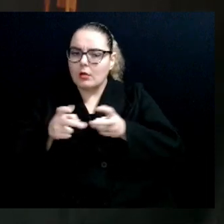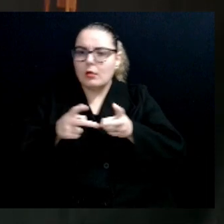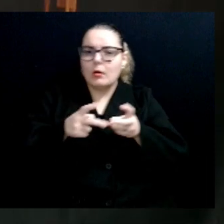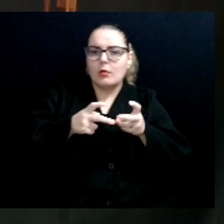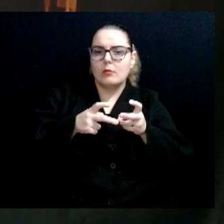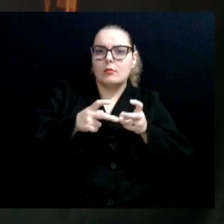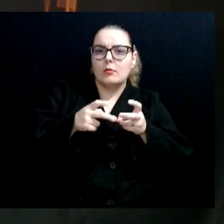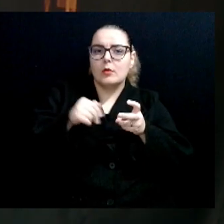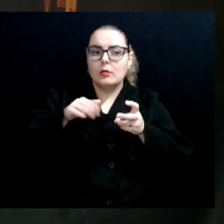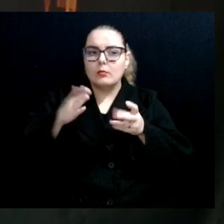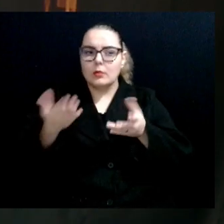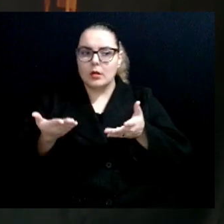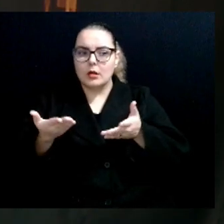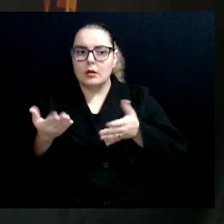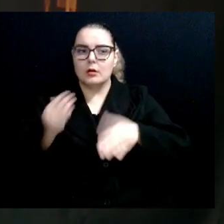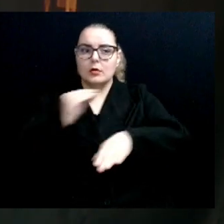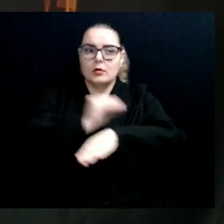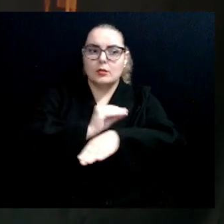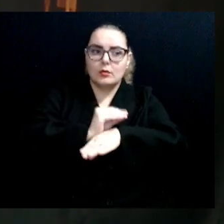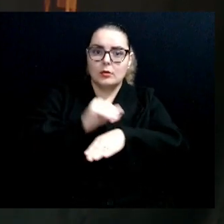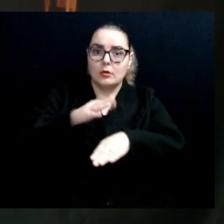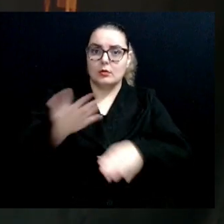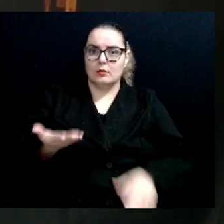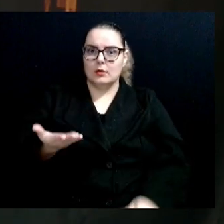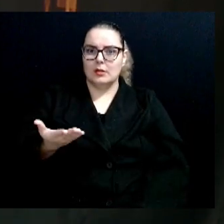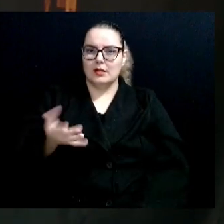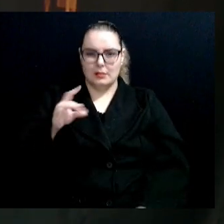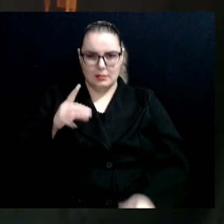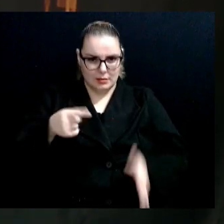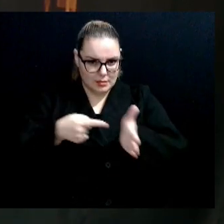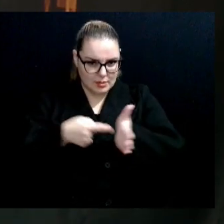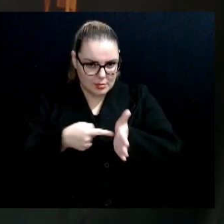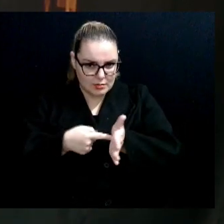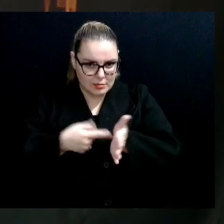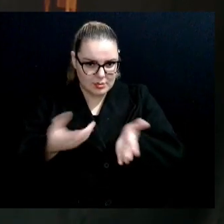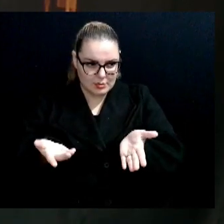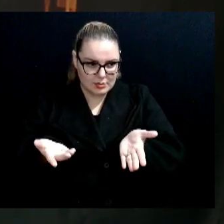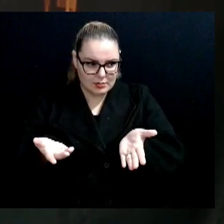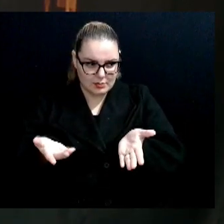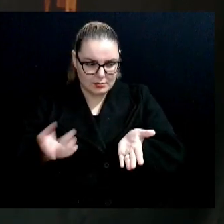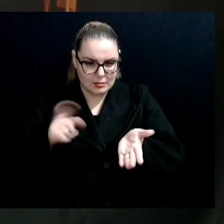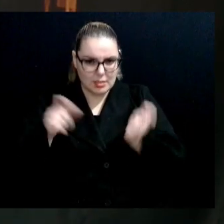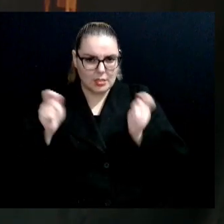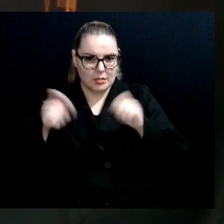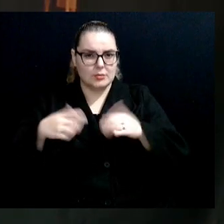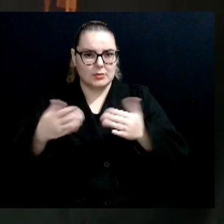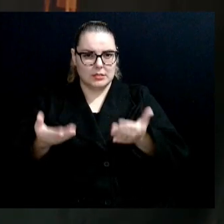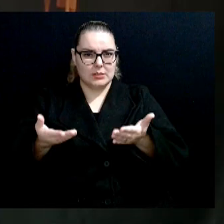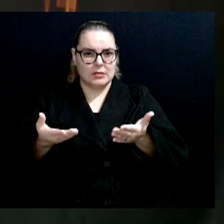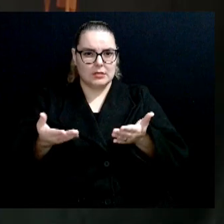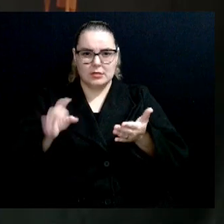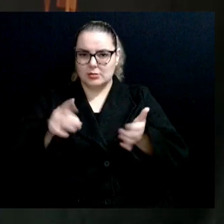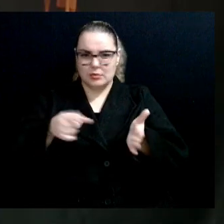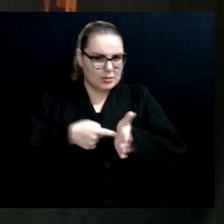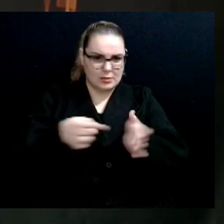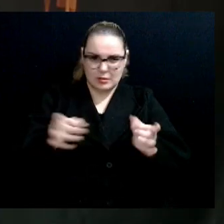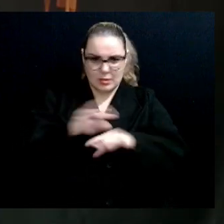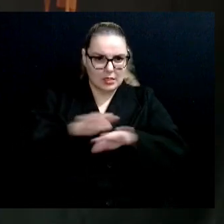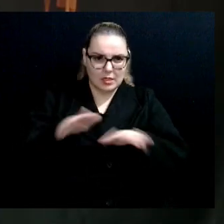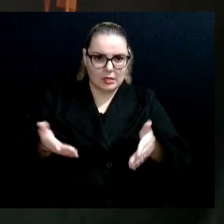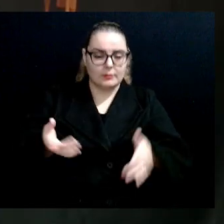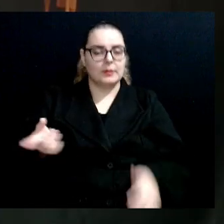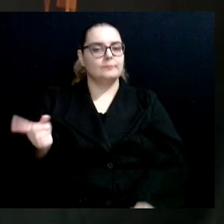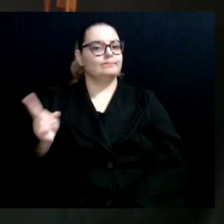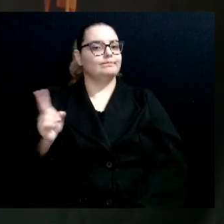estão cuidando mais? Mas será que só a denúncia é suficiente? Fica só na denúncia e para por aí? Não, a gente